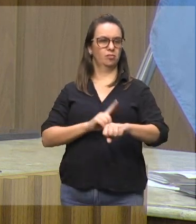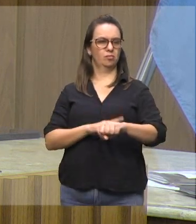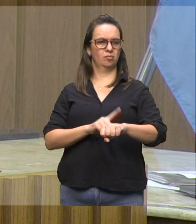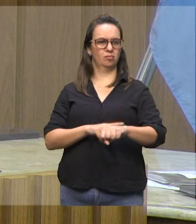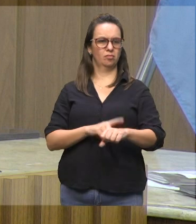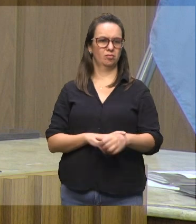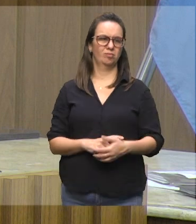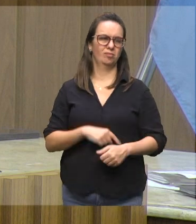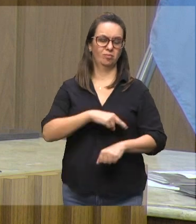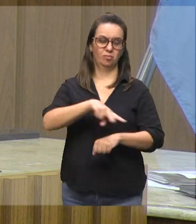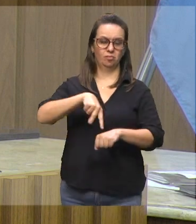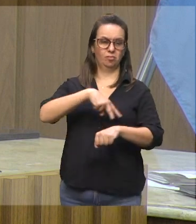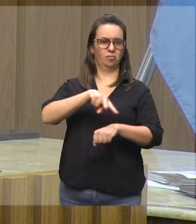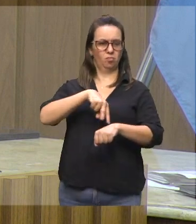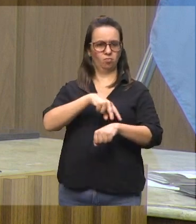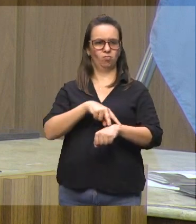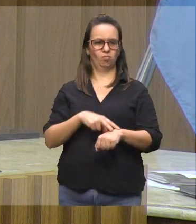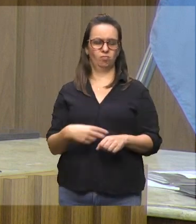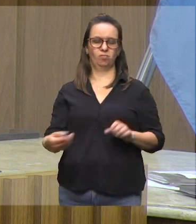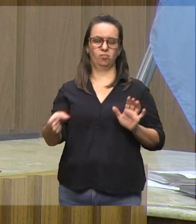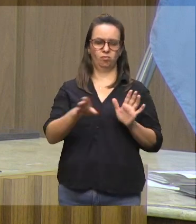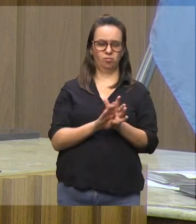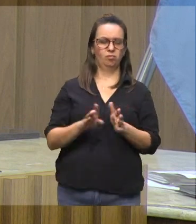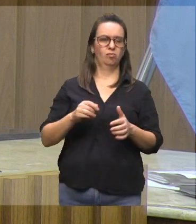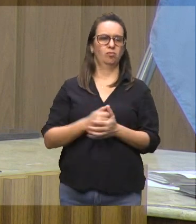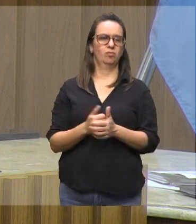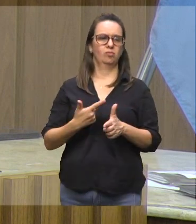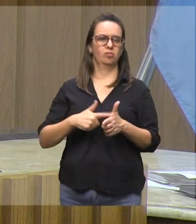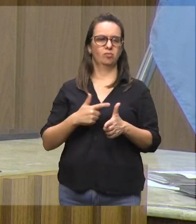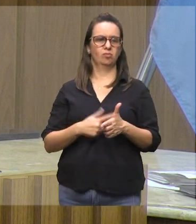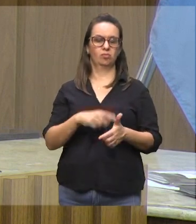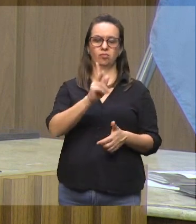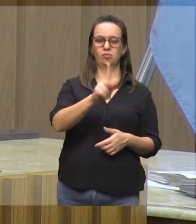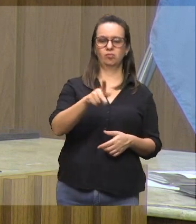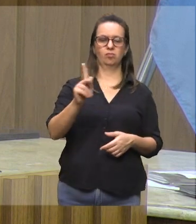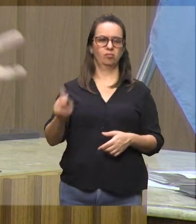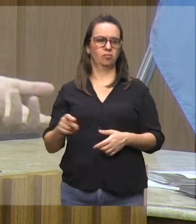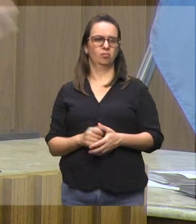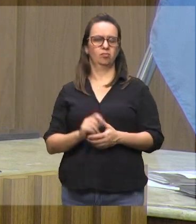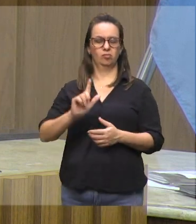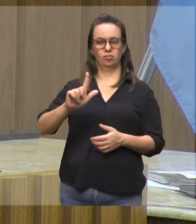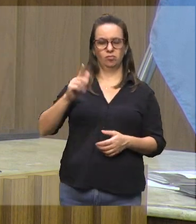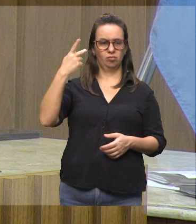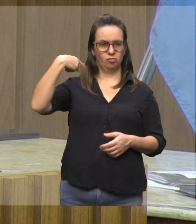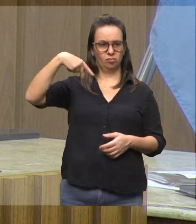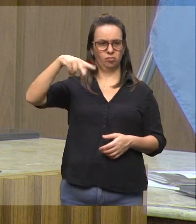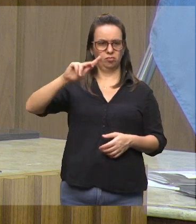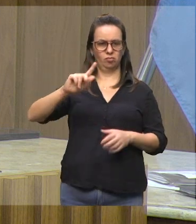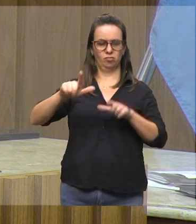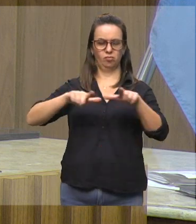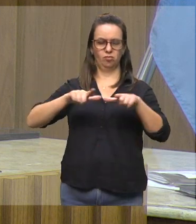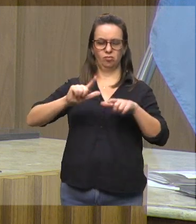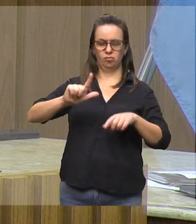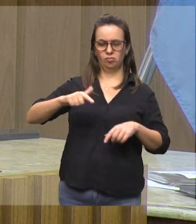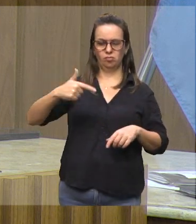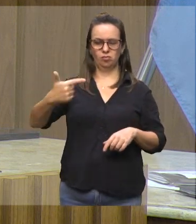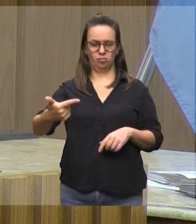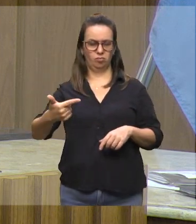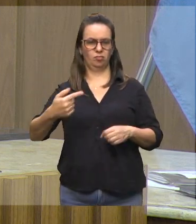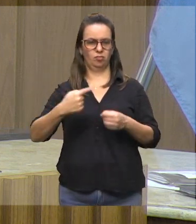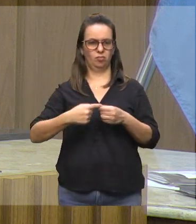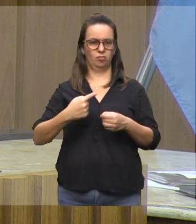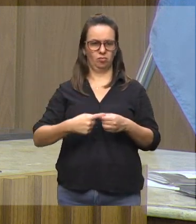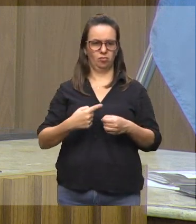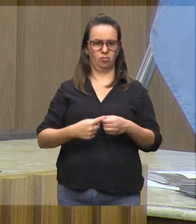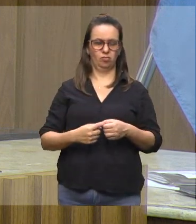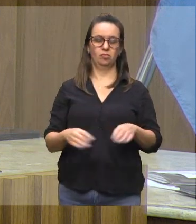gerado problema para os professores que trabalham em Cândido Mota, para quem sai de Assis e vai trabalhar nas empresas de Cândido Mota, e no seu retorno. Então, faço um ofício, fiz um ofício